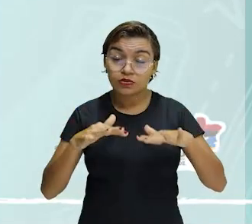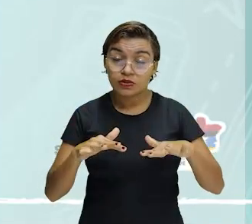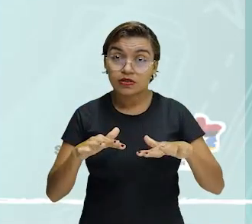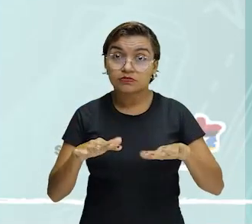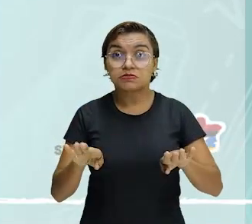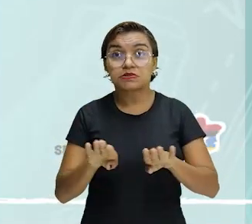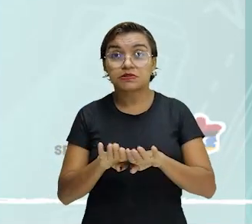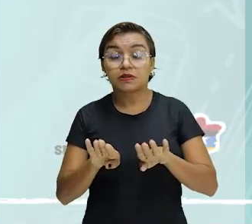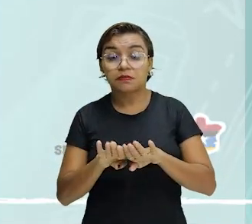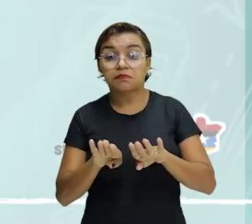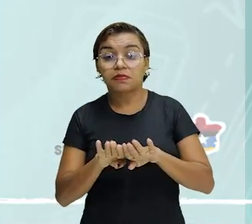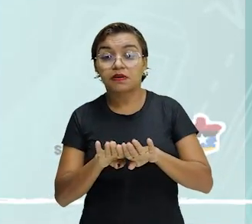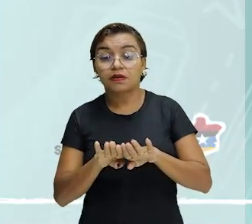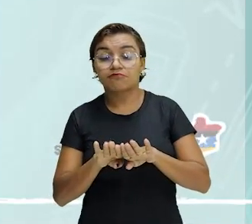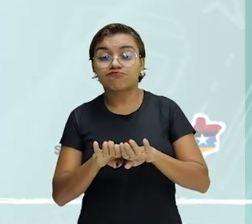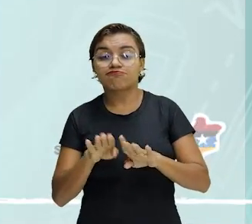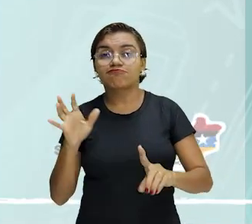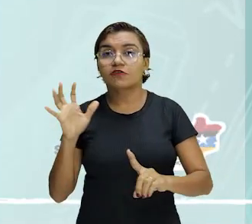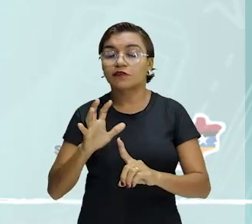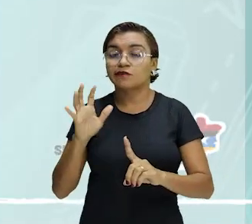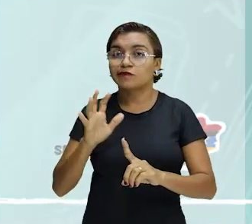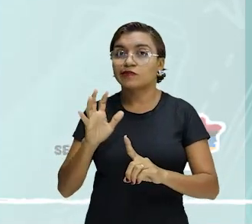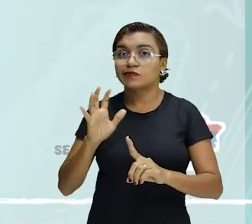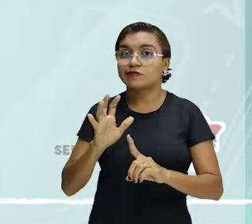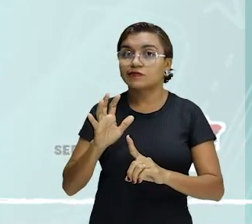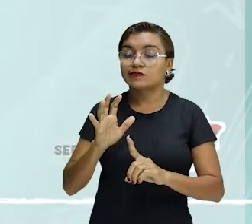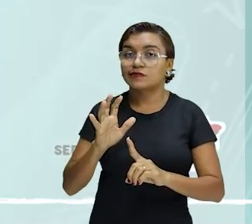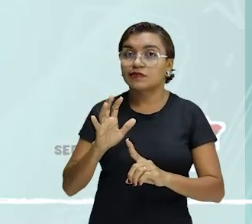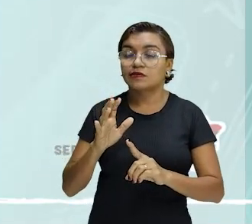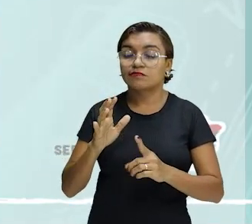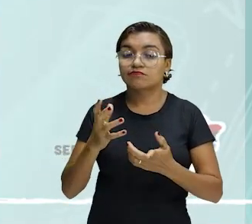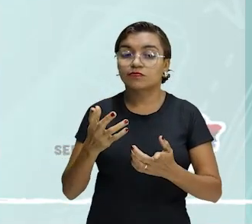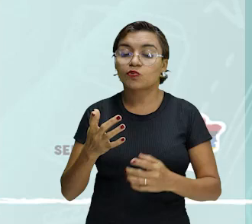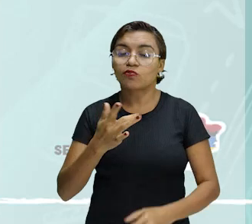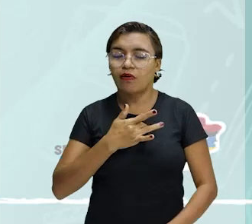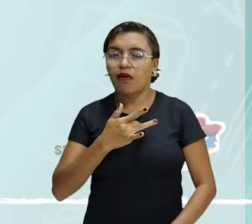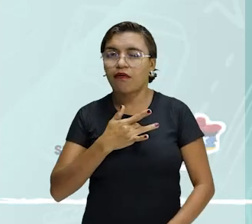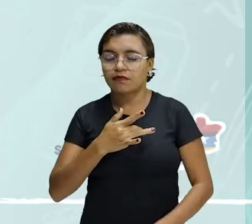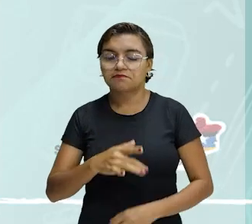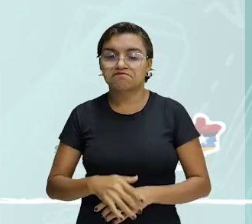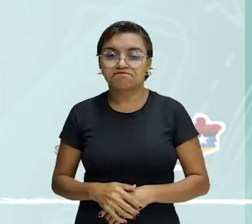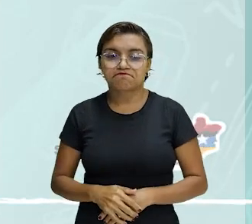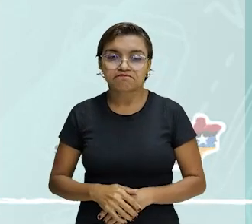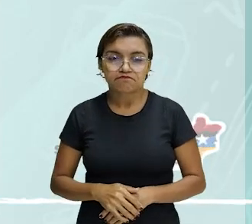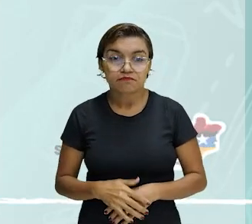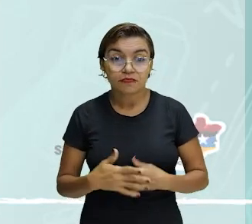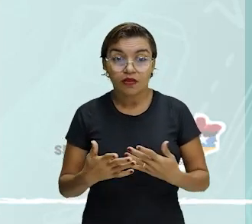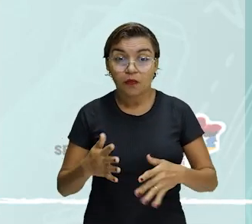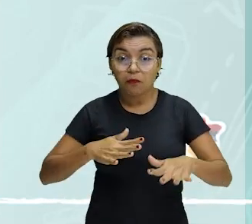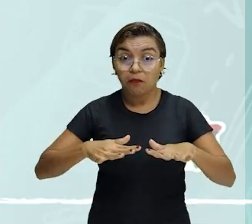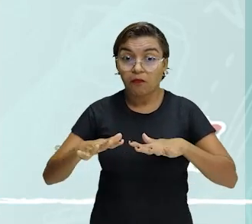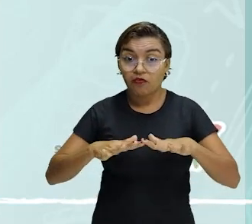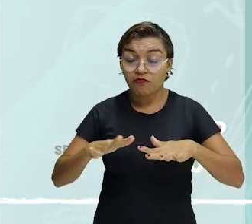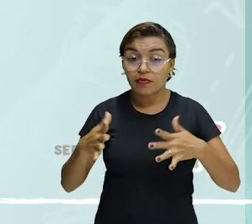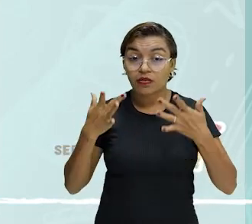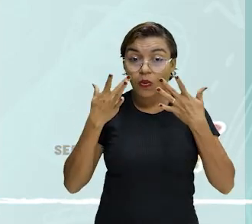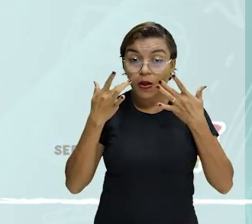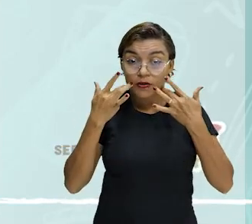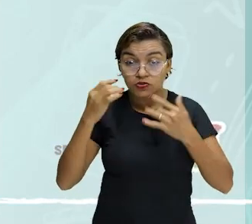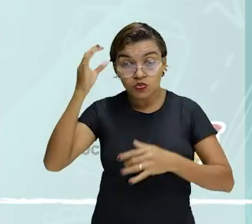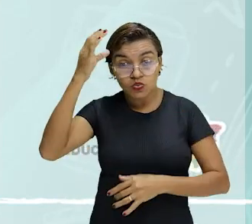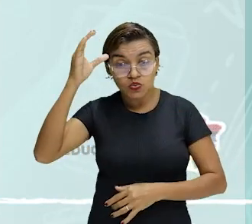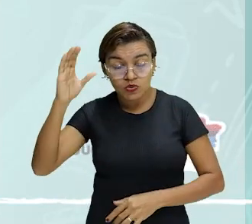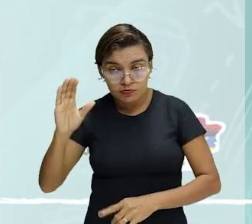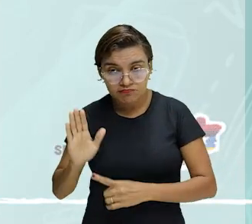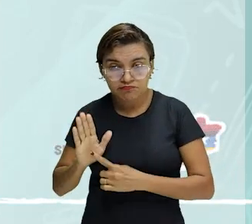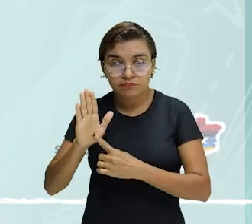que já falamos em outra aula, e eu quero que vocês deem uma olhada nessa aula que está bem interessante. É um movimento artístico e cultural que